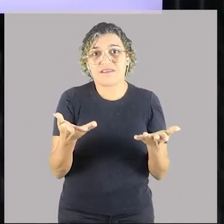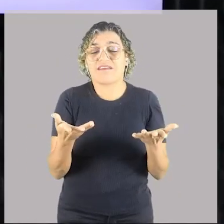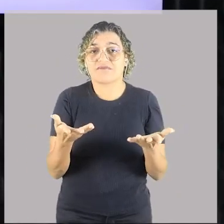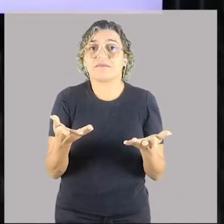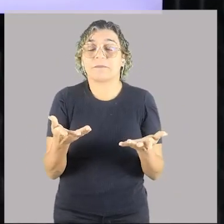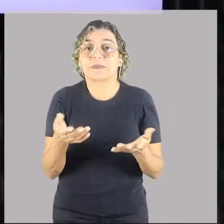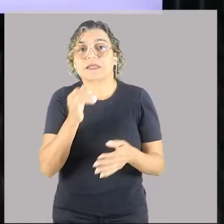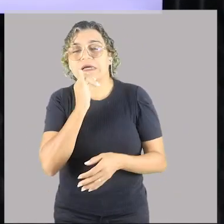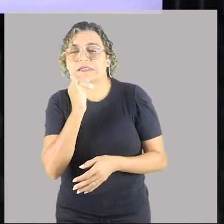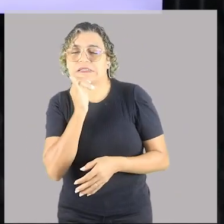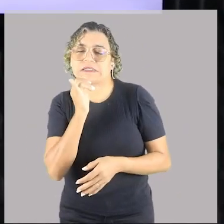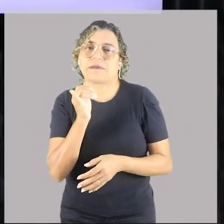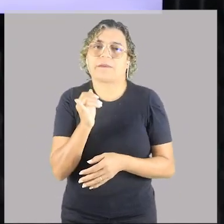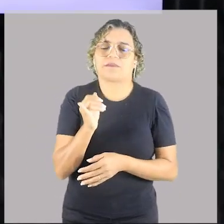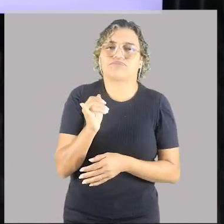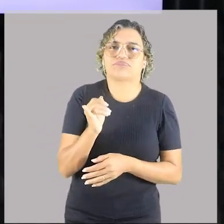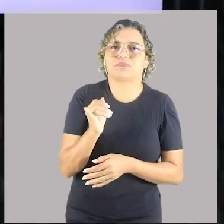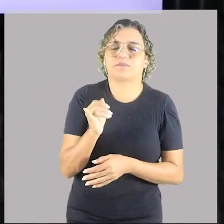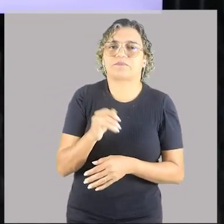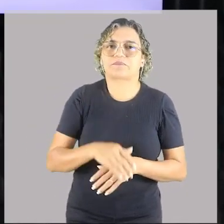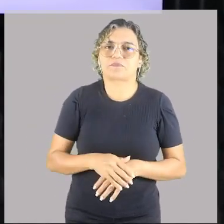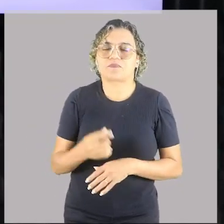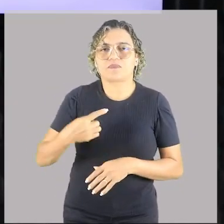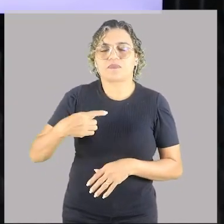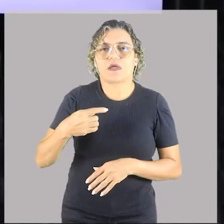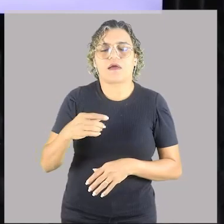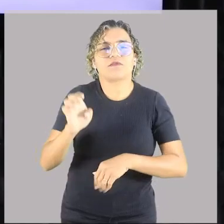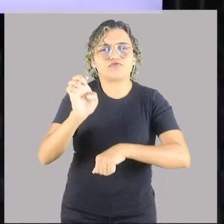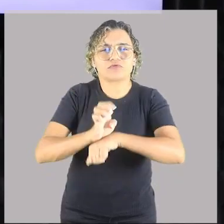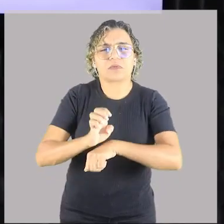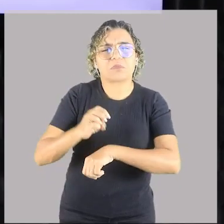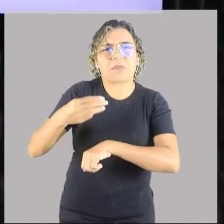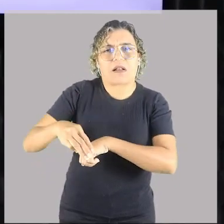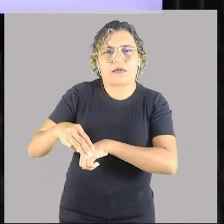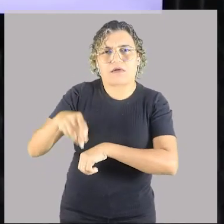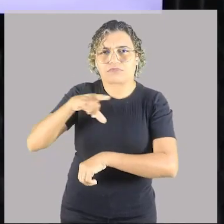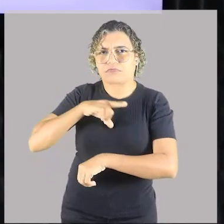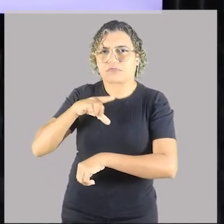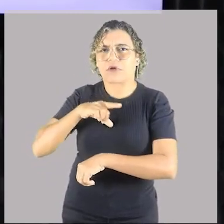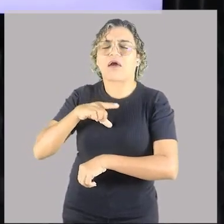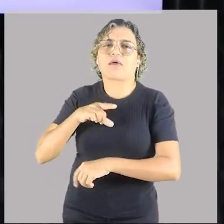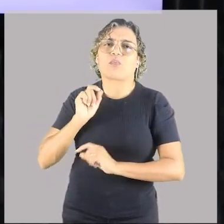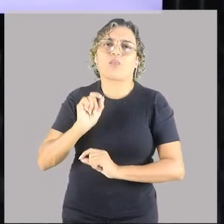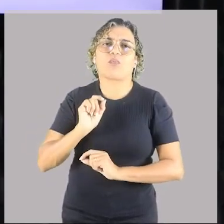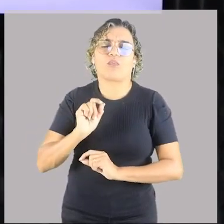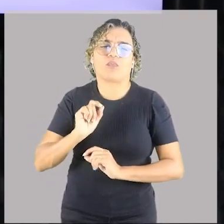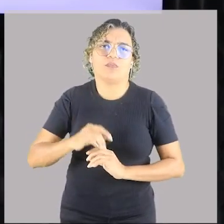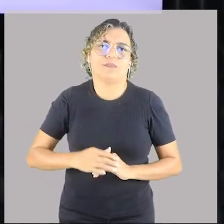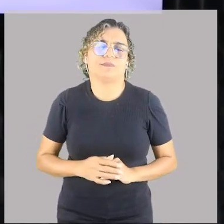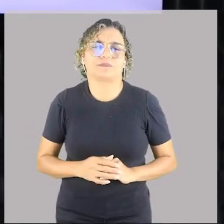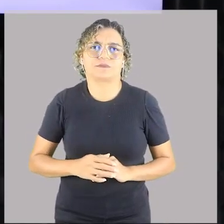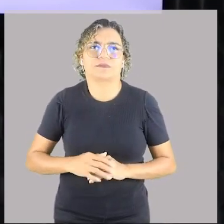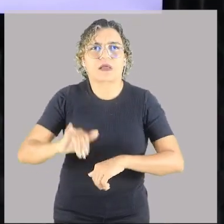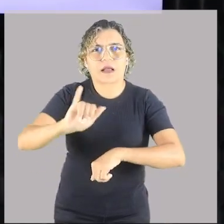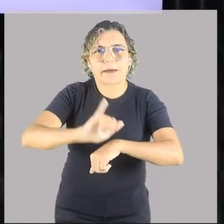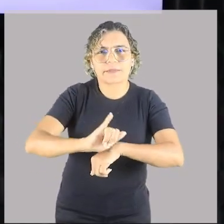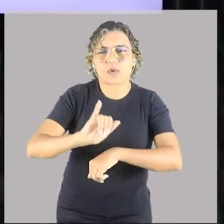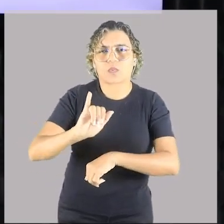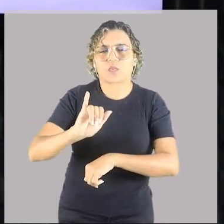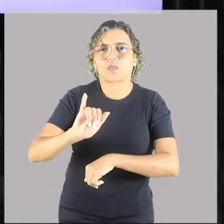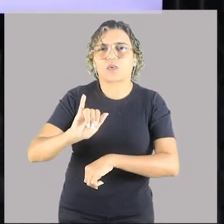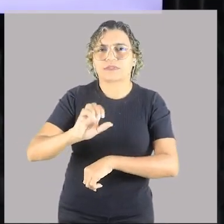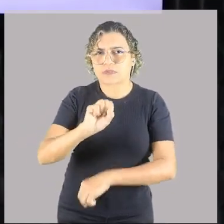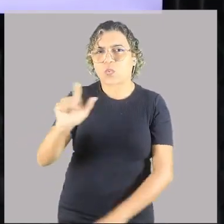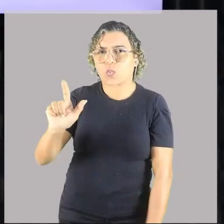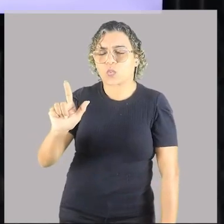só, a gente vai colocar um exemplo bem claro aqui, o nosso estado, o estado do Maranhão. A gente pega aqui a capital do